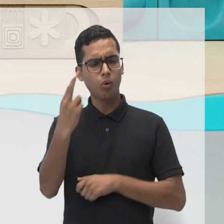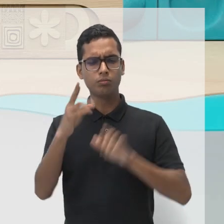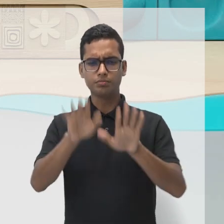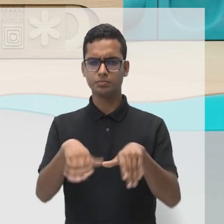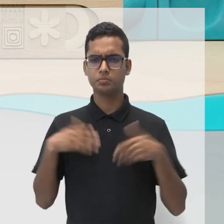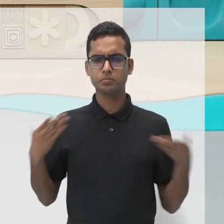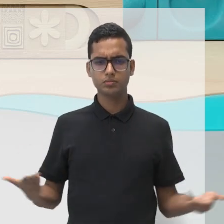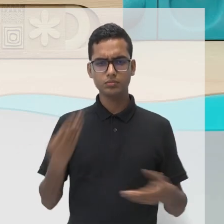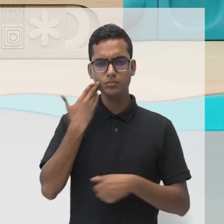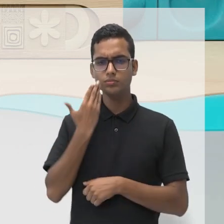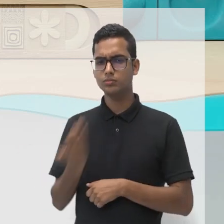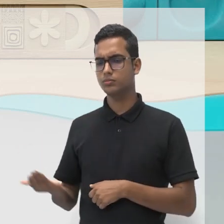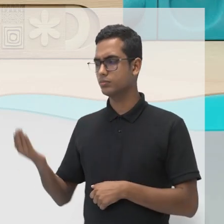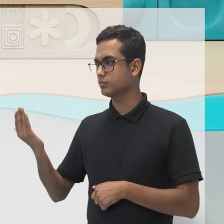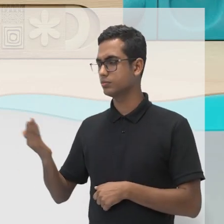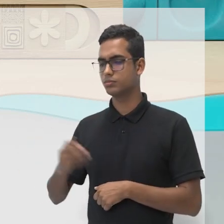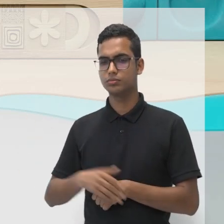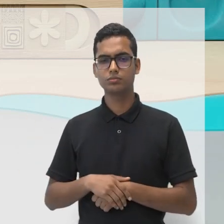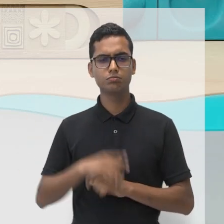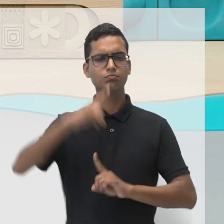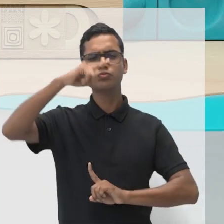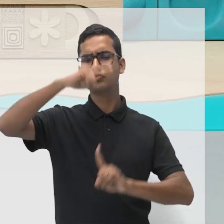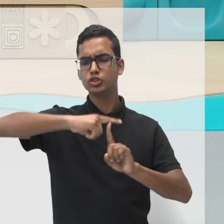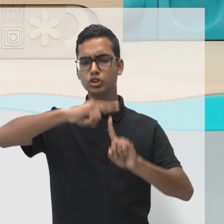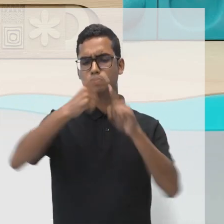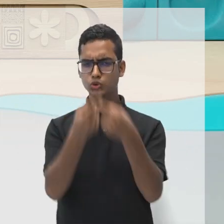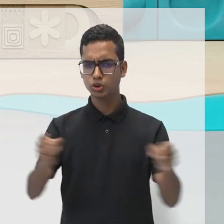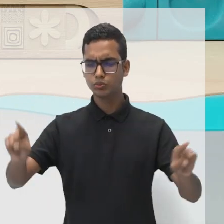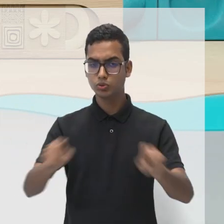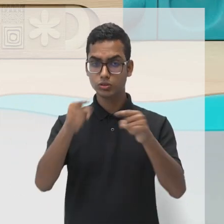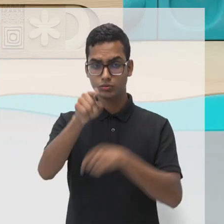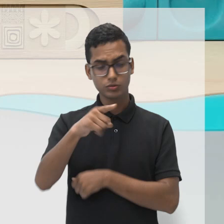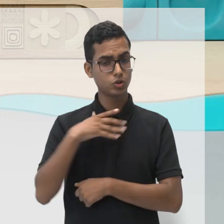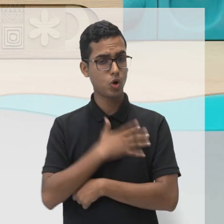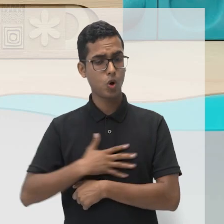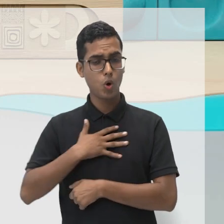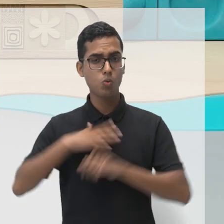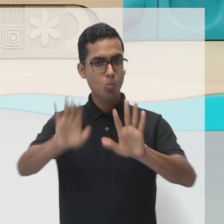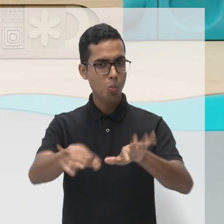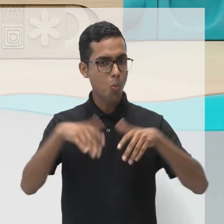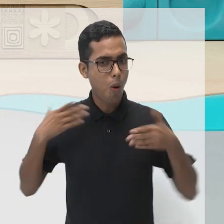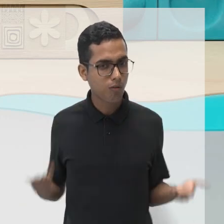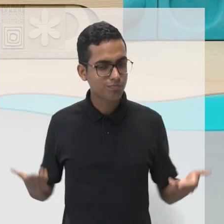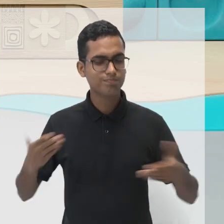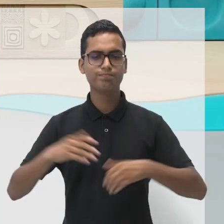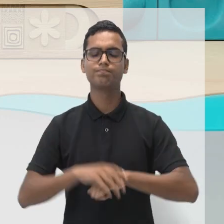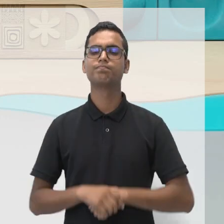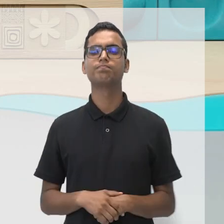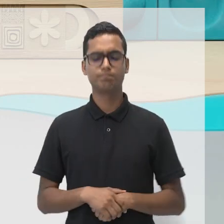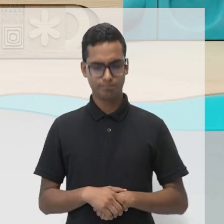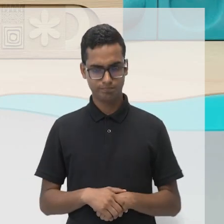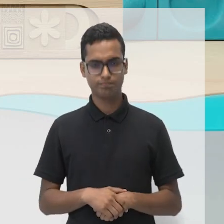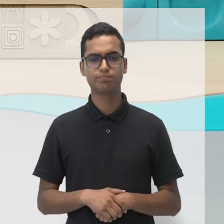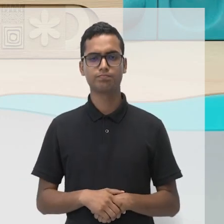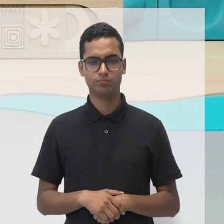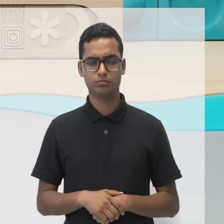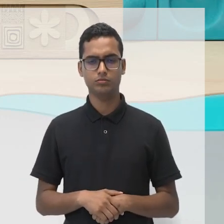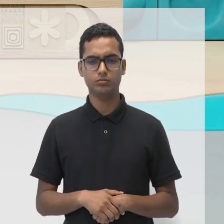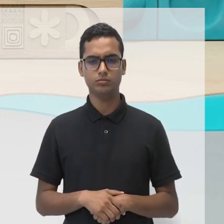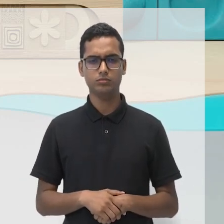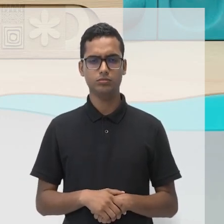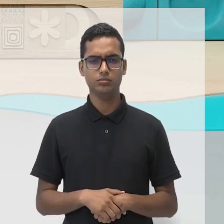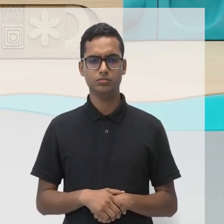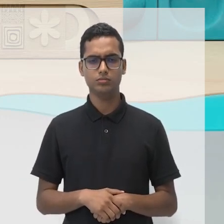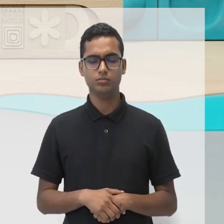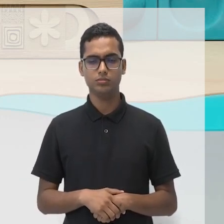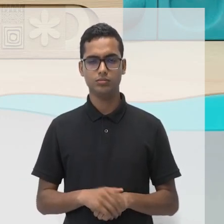ou qual tipo, Então, kind, que tipo de música você gosta? What kind of music